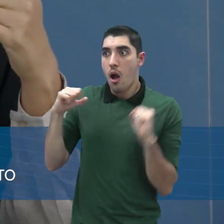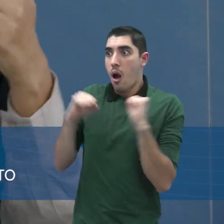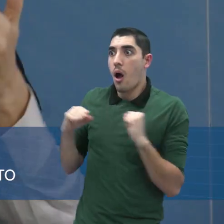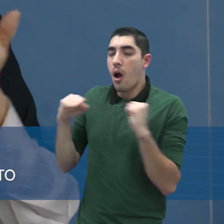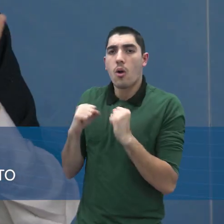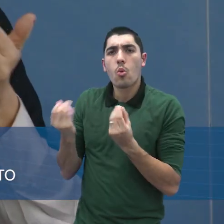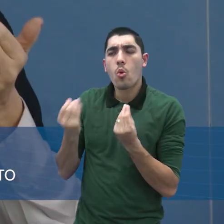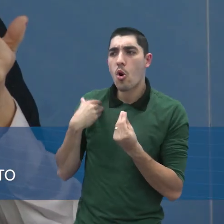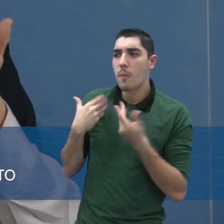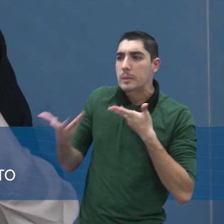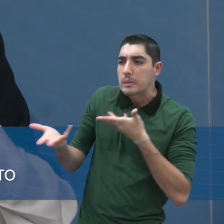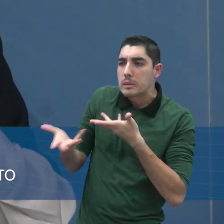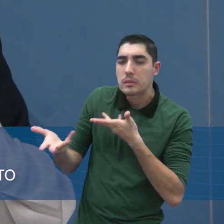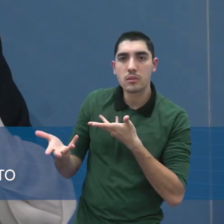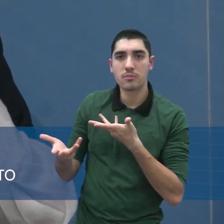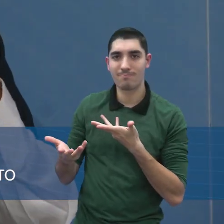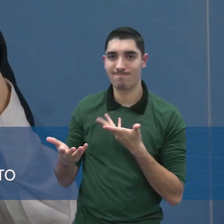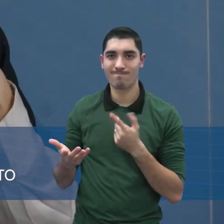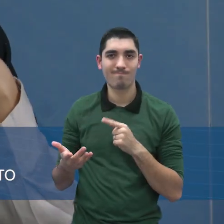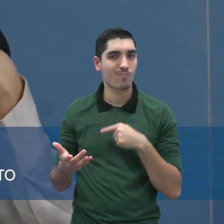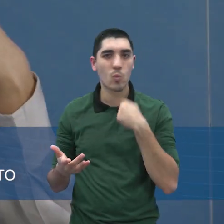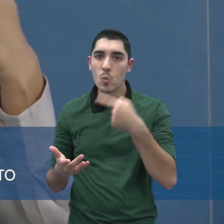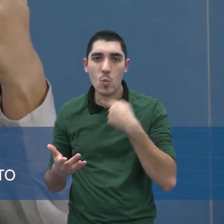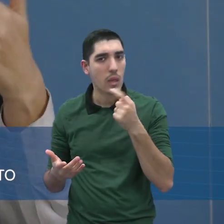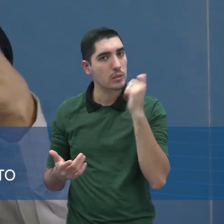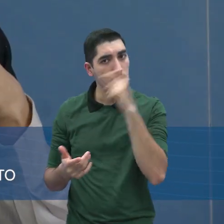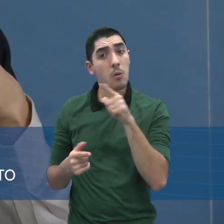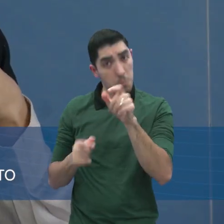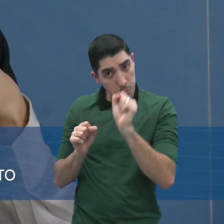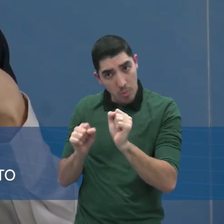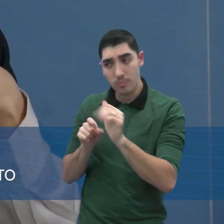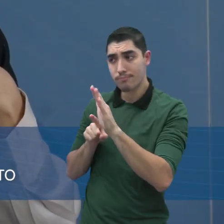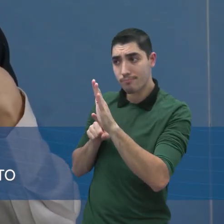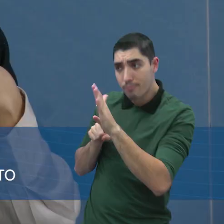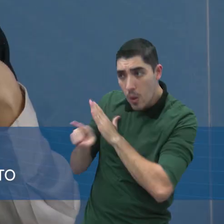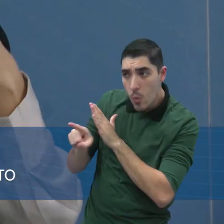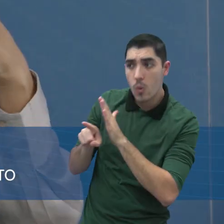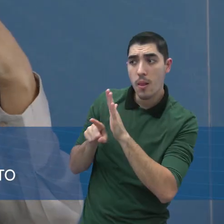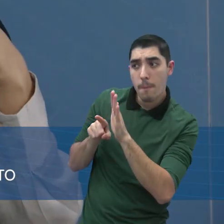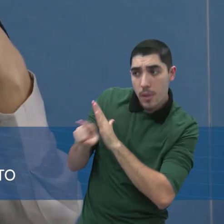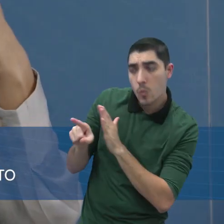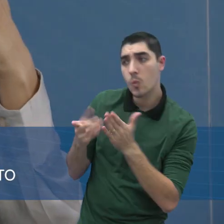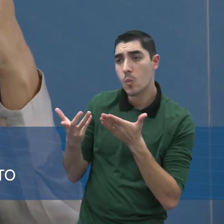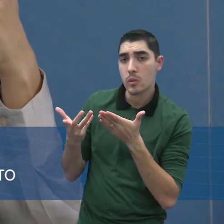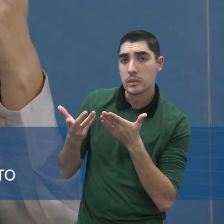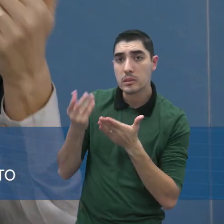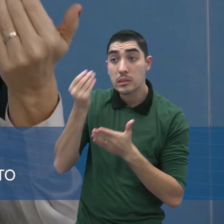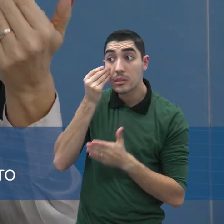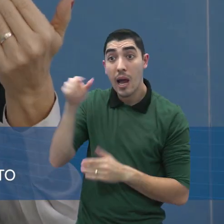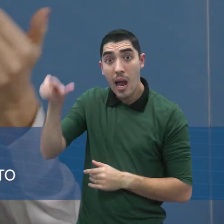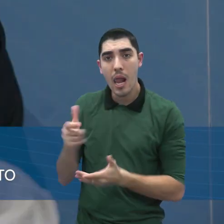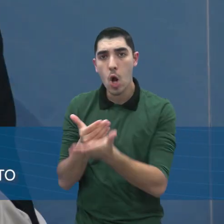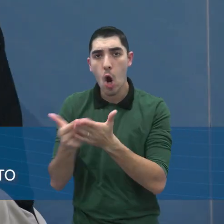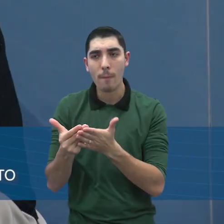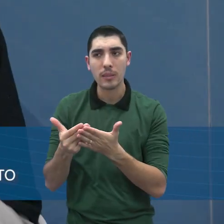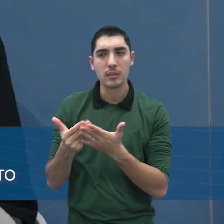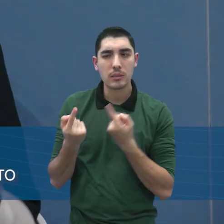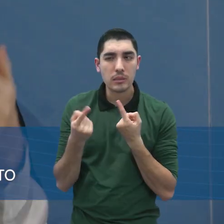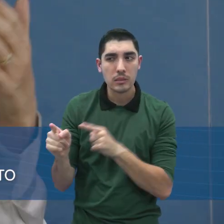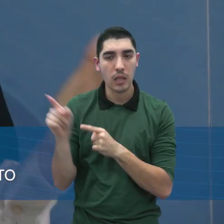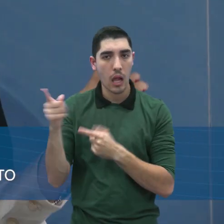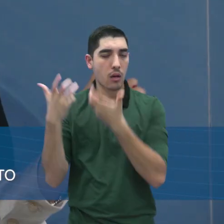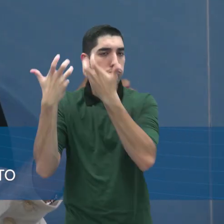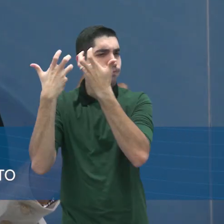querer incutir aquela ideia. Você pode fazer perguntas, assim, para que a pessoa passe a pensar. Porque não adianta você